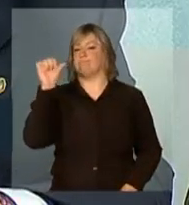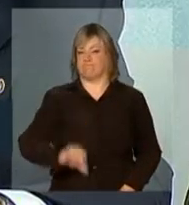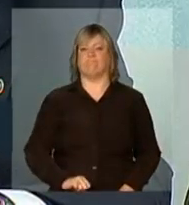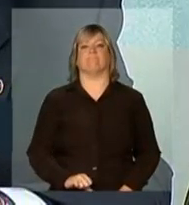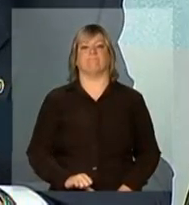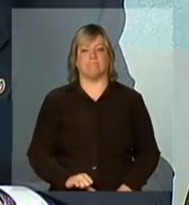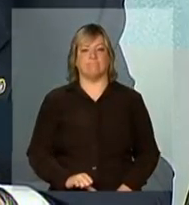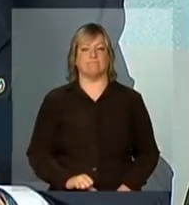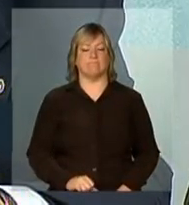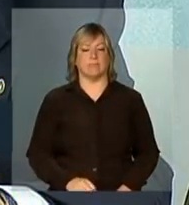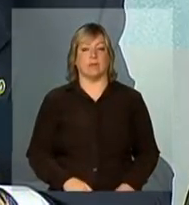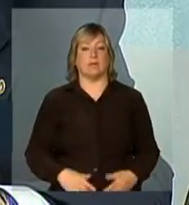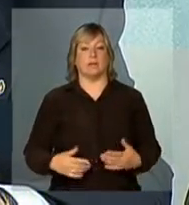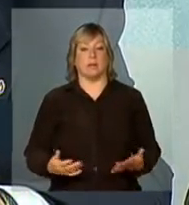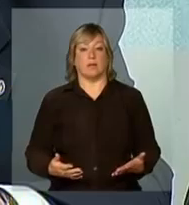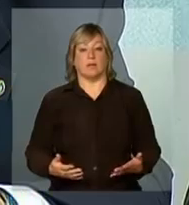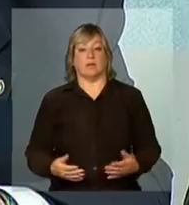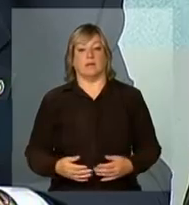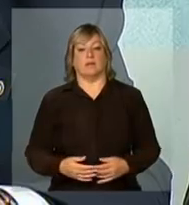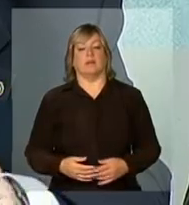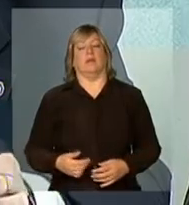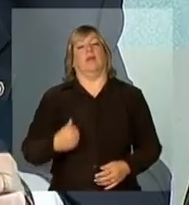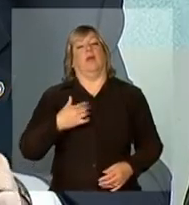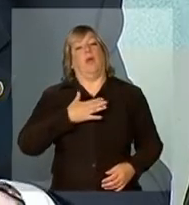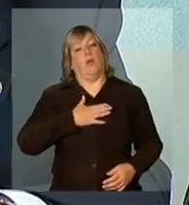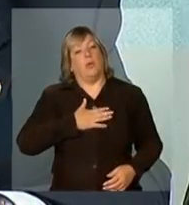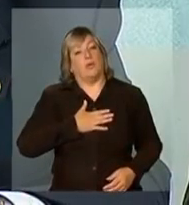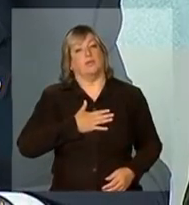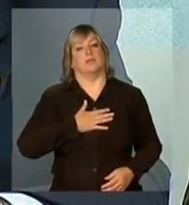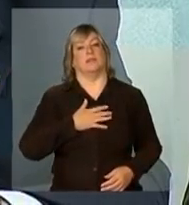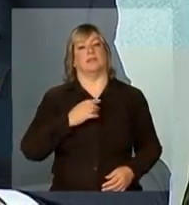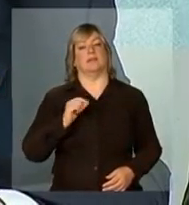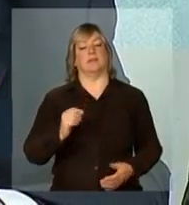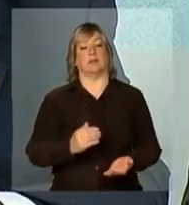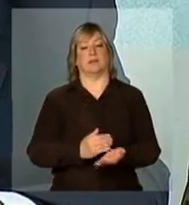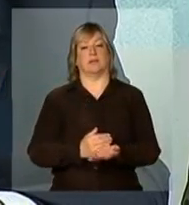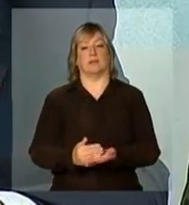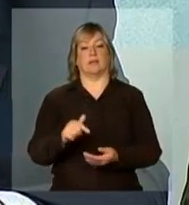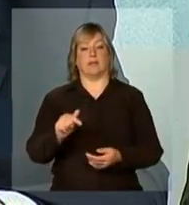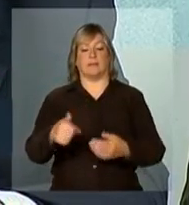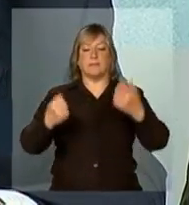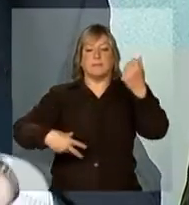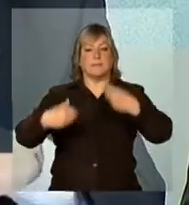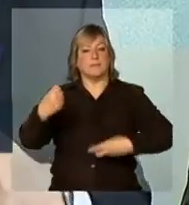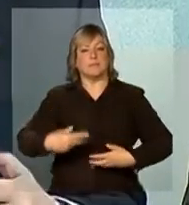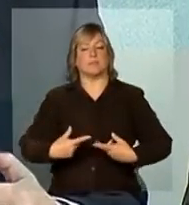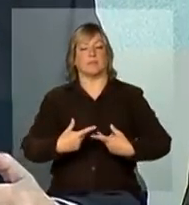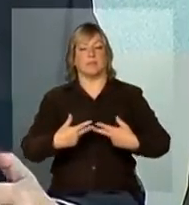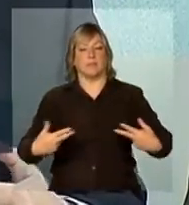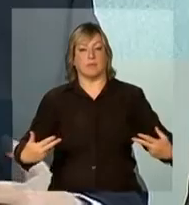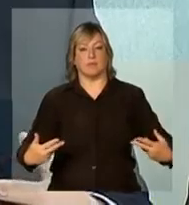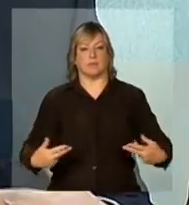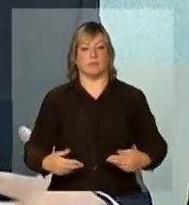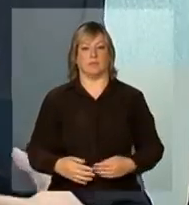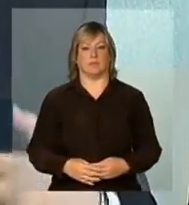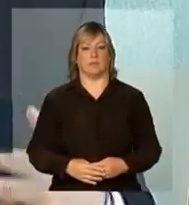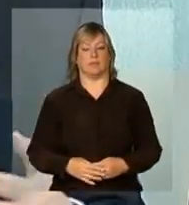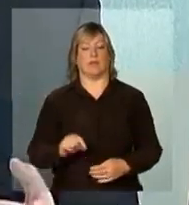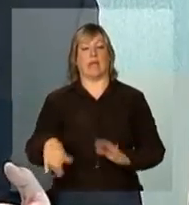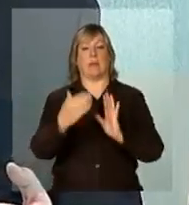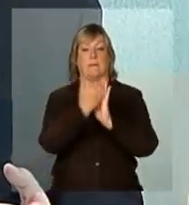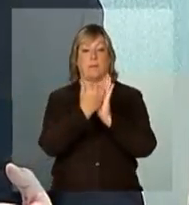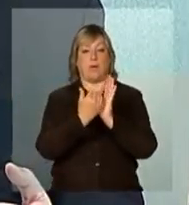E então gostaríamos que a partir desta prestação de de contas, o